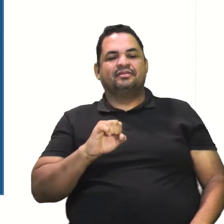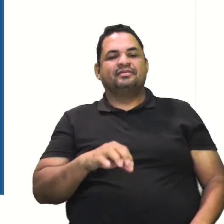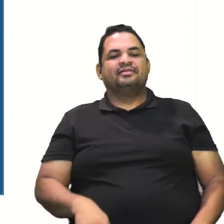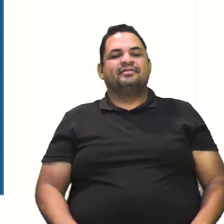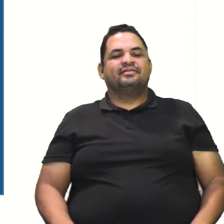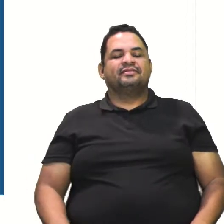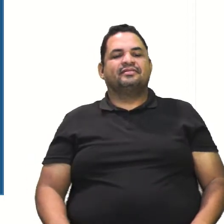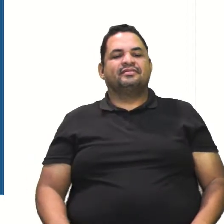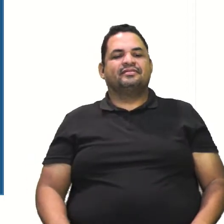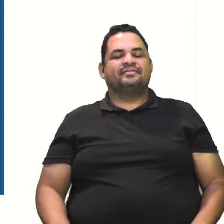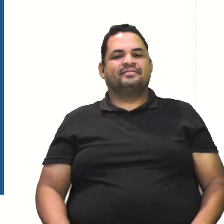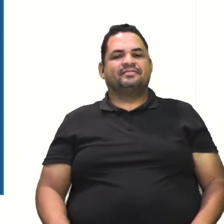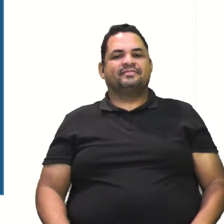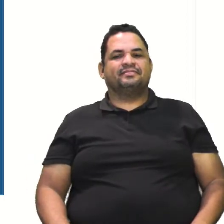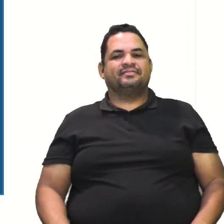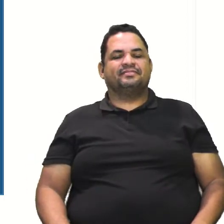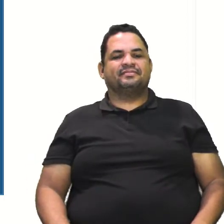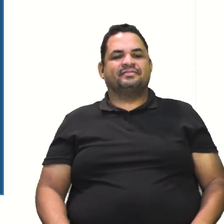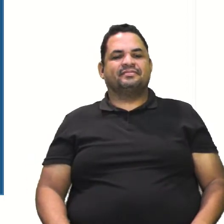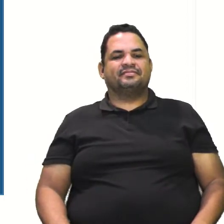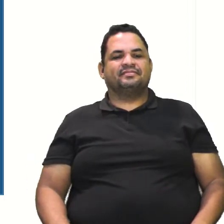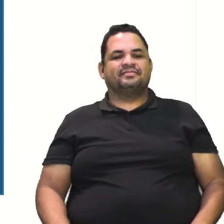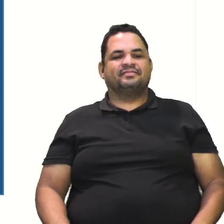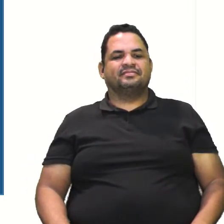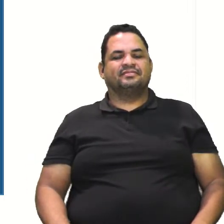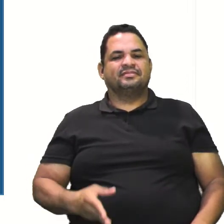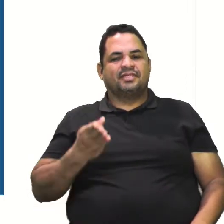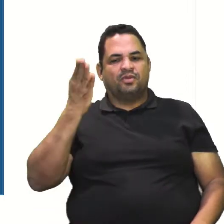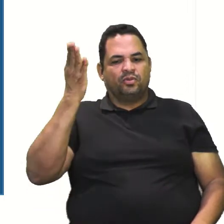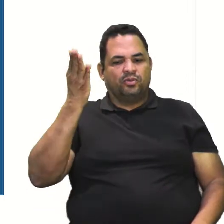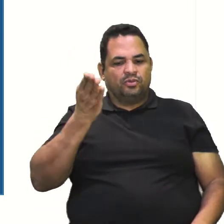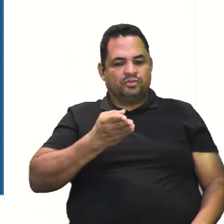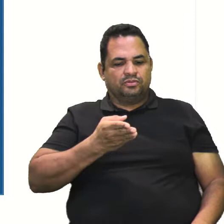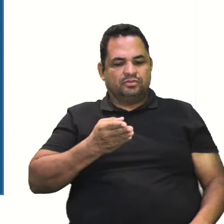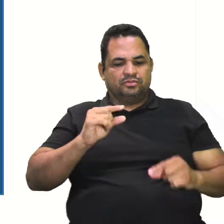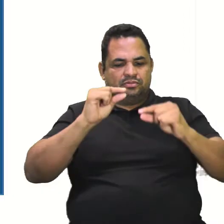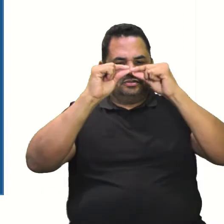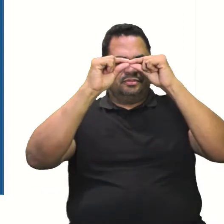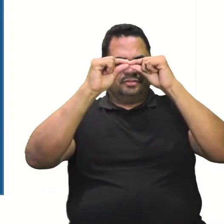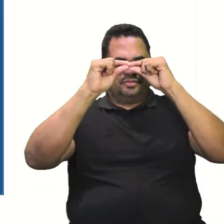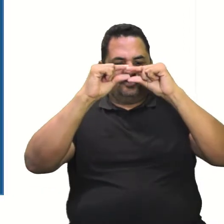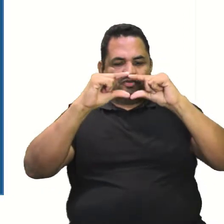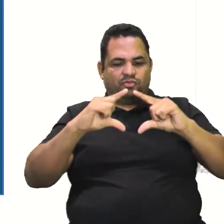é elipse mesmo? A elipse é um corte no cone. É um...